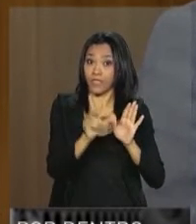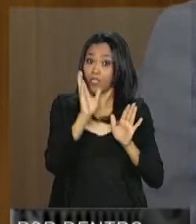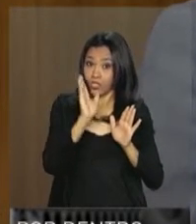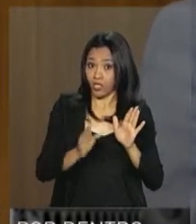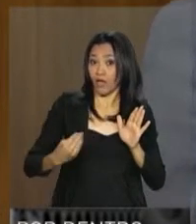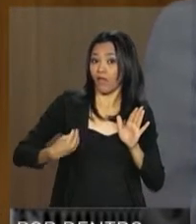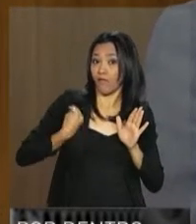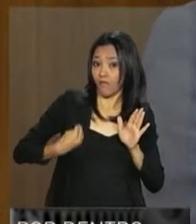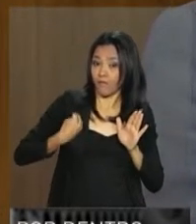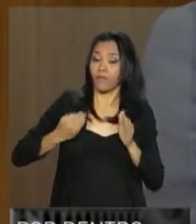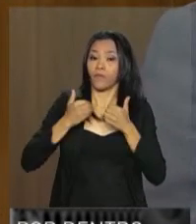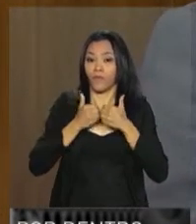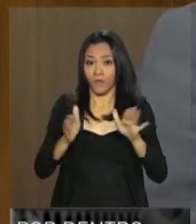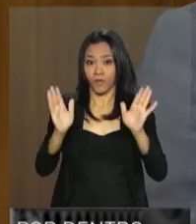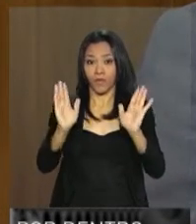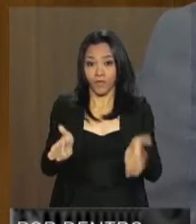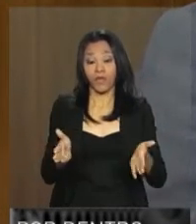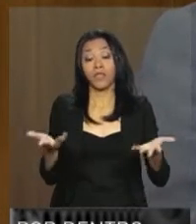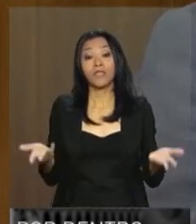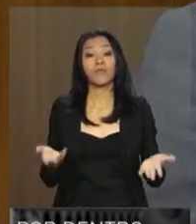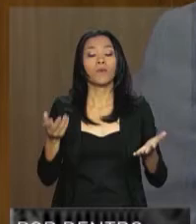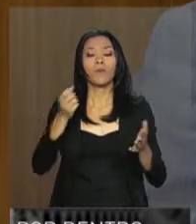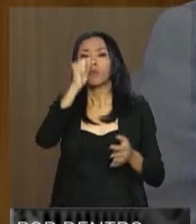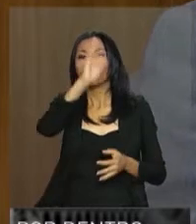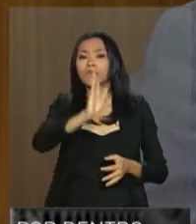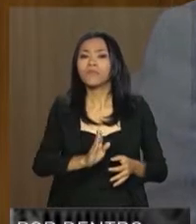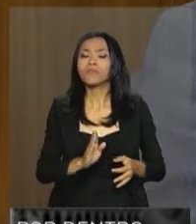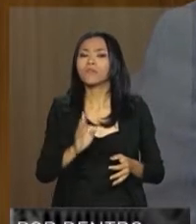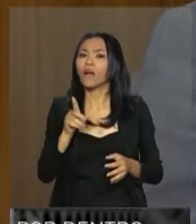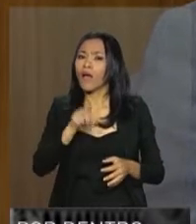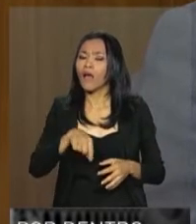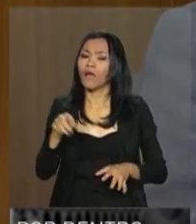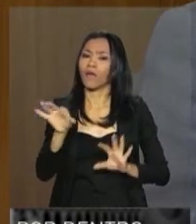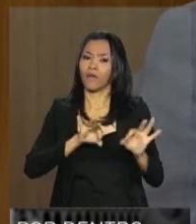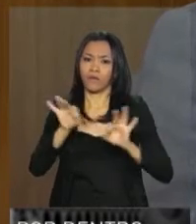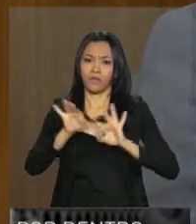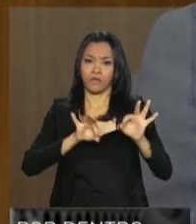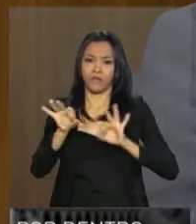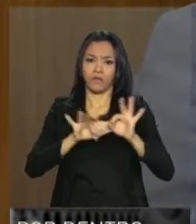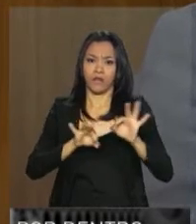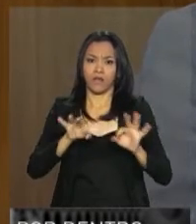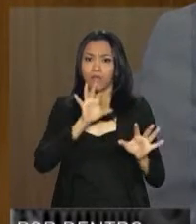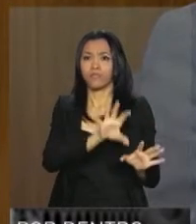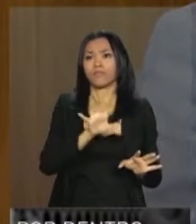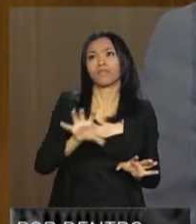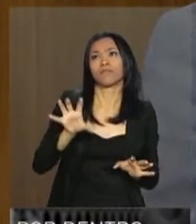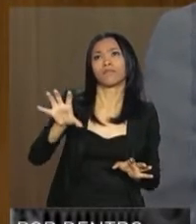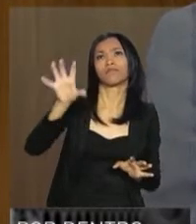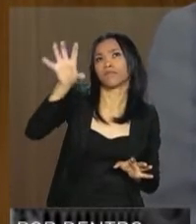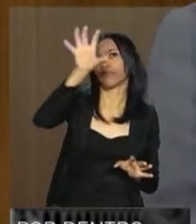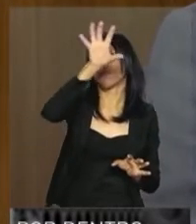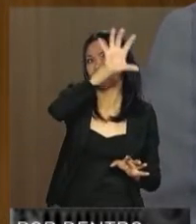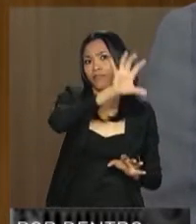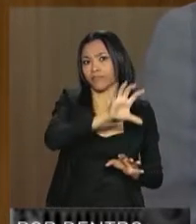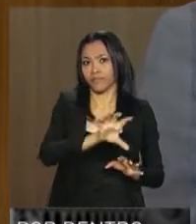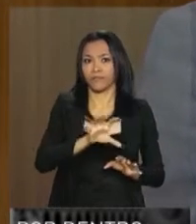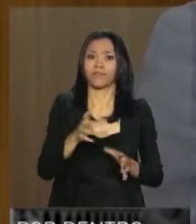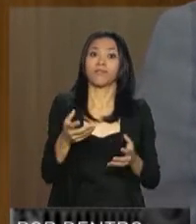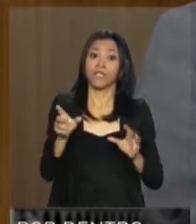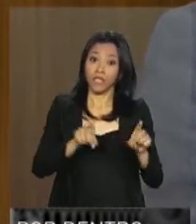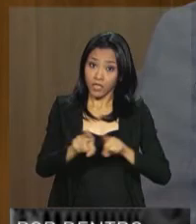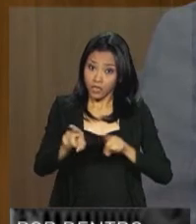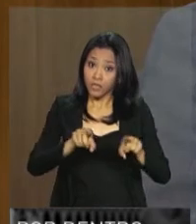ea nossa república é organizada pela composição independente e harmônica dos três poderes